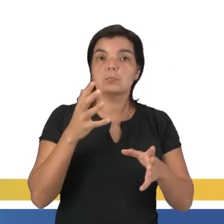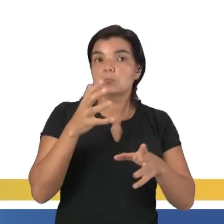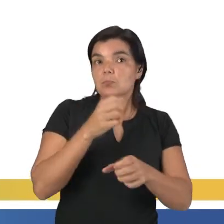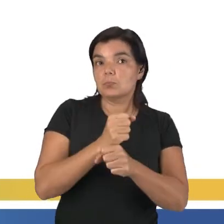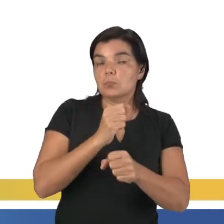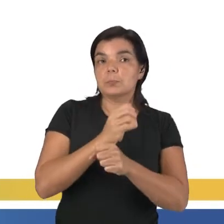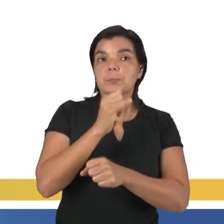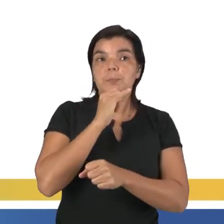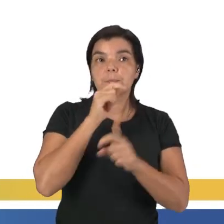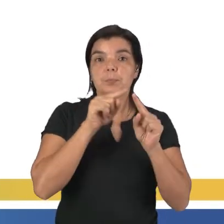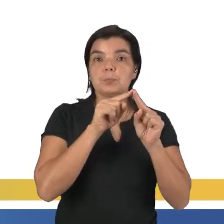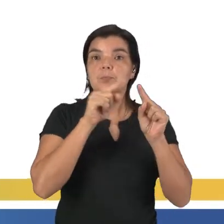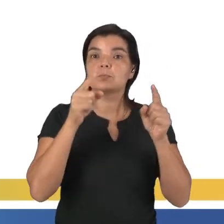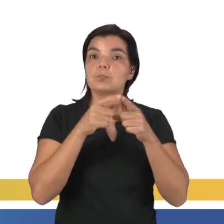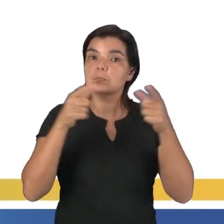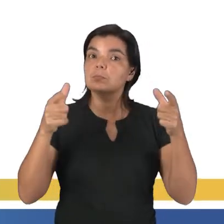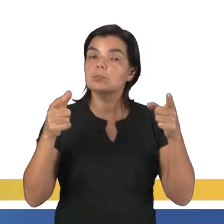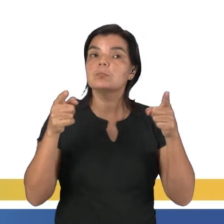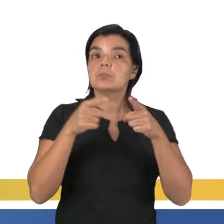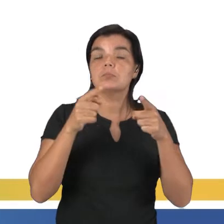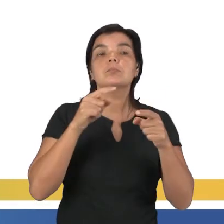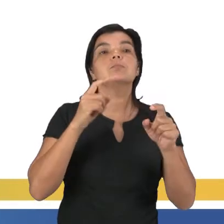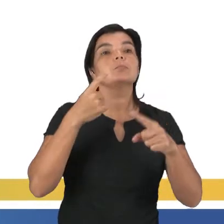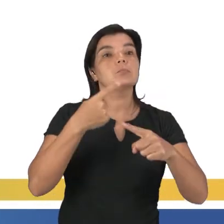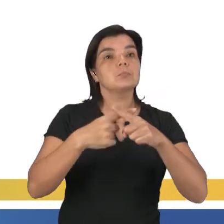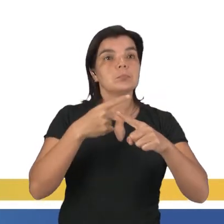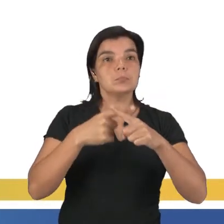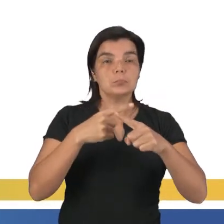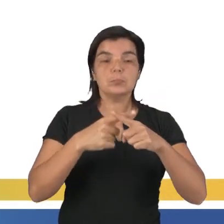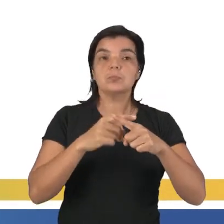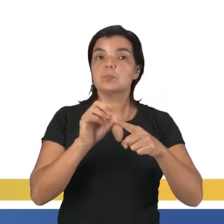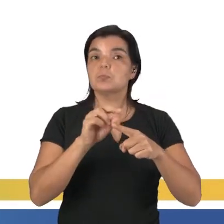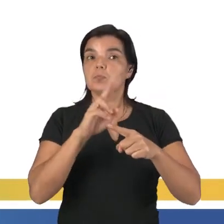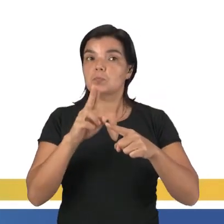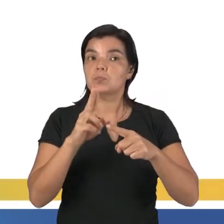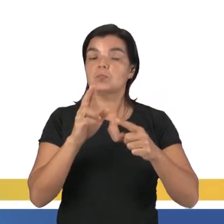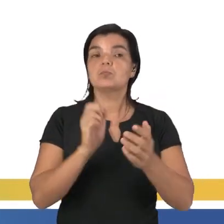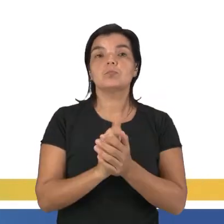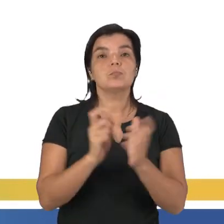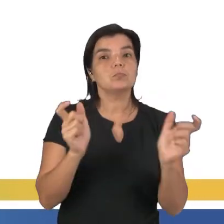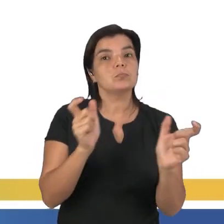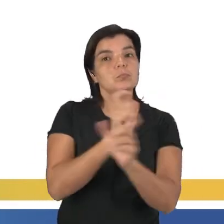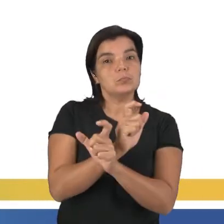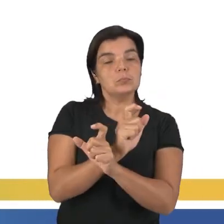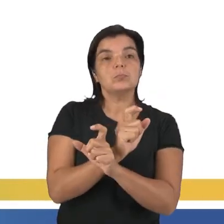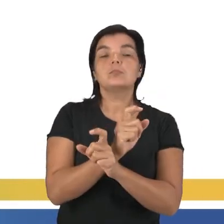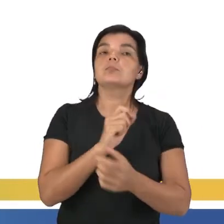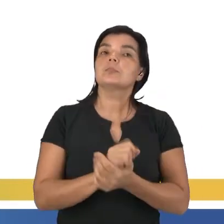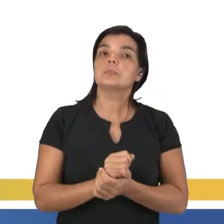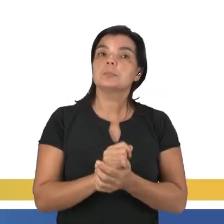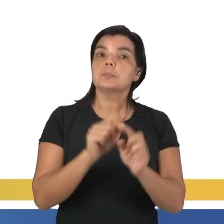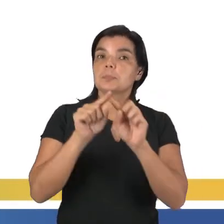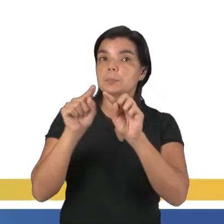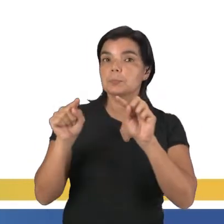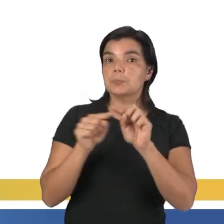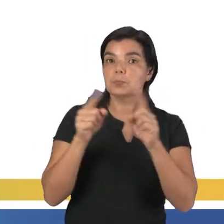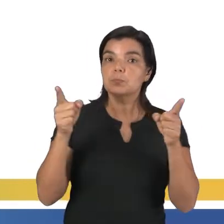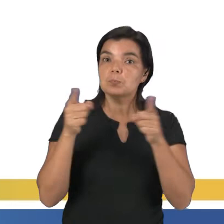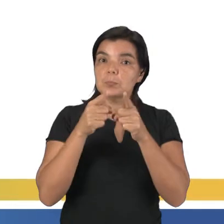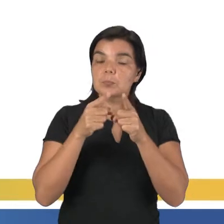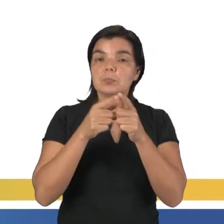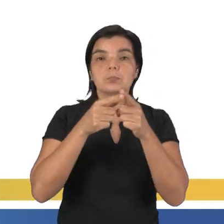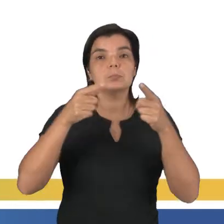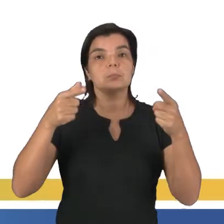cálculo, vamos supor, do maior para o menor, você pode fazer a multiplicação ou o inverso, né? Quando você quer fazer a conversão de um